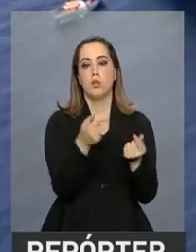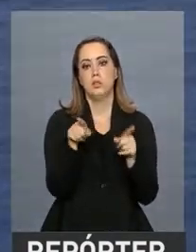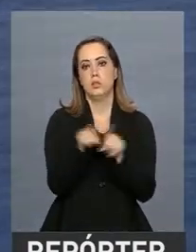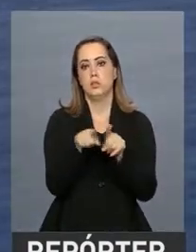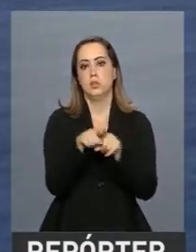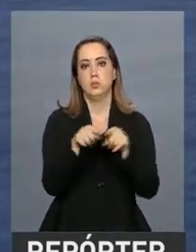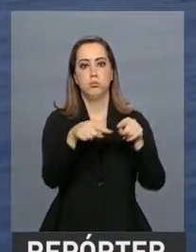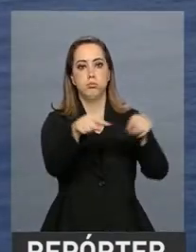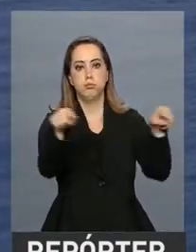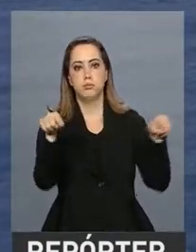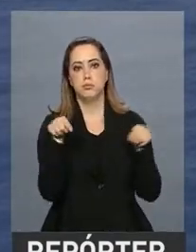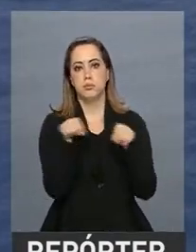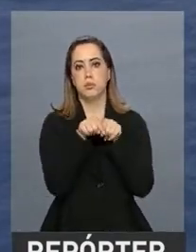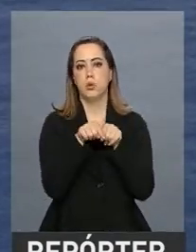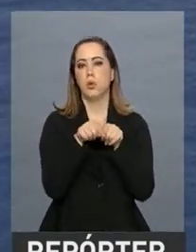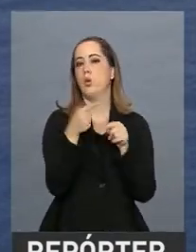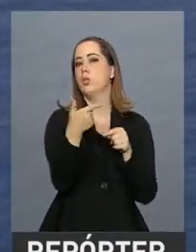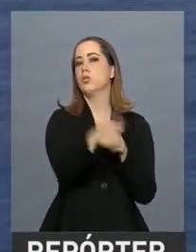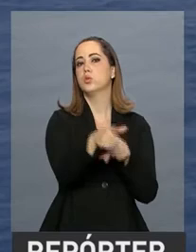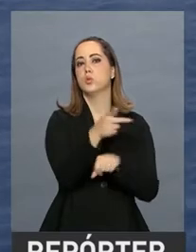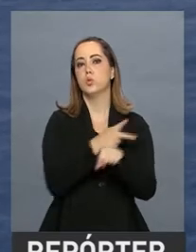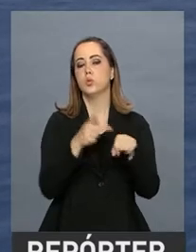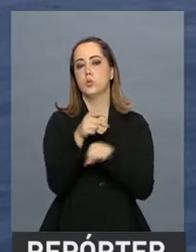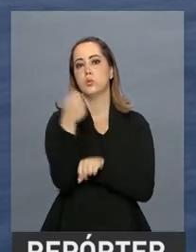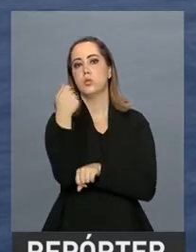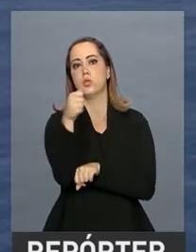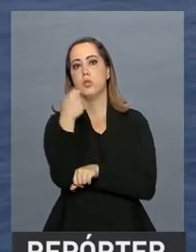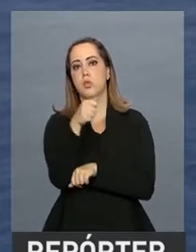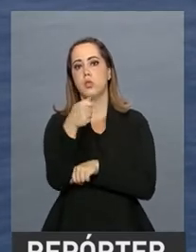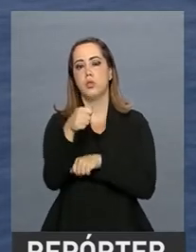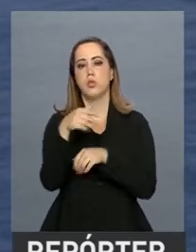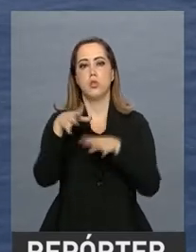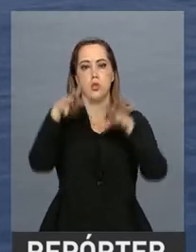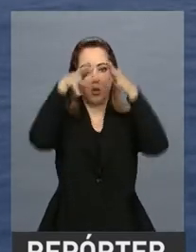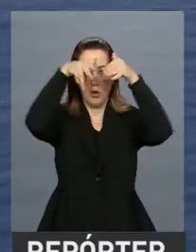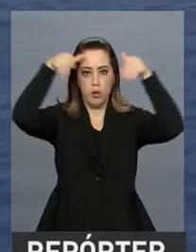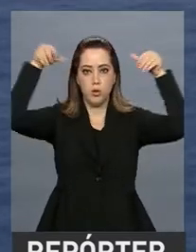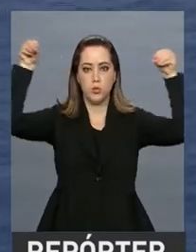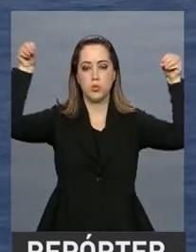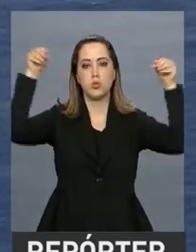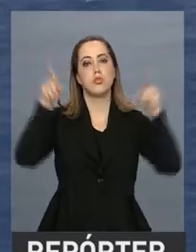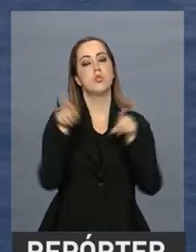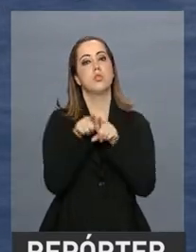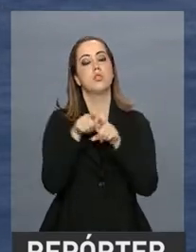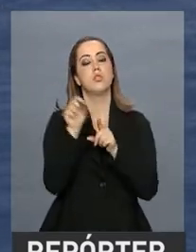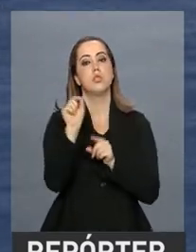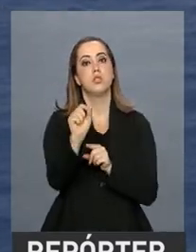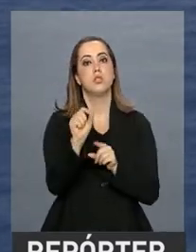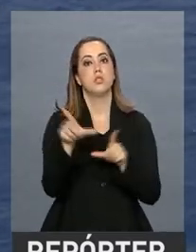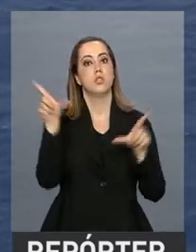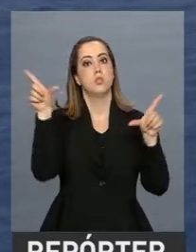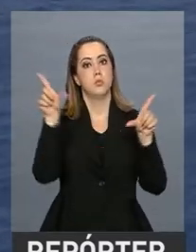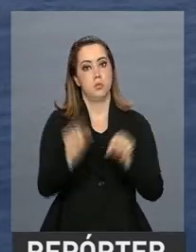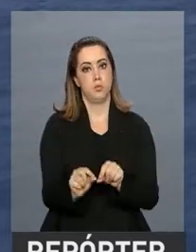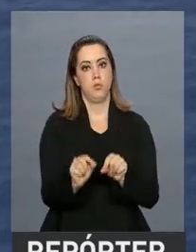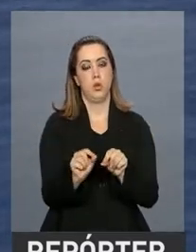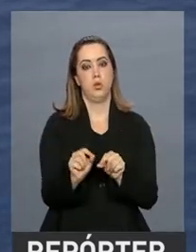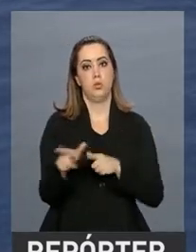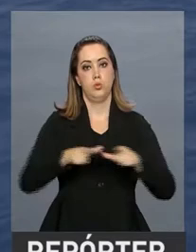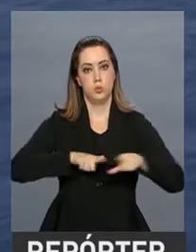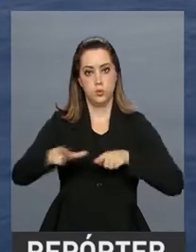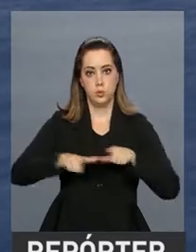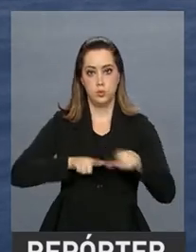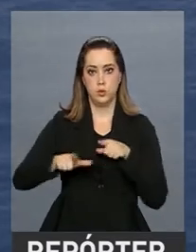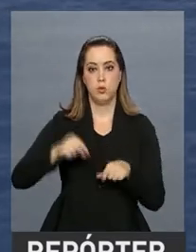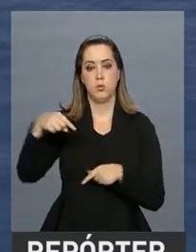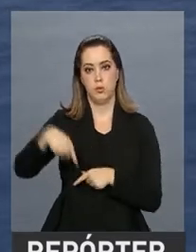refinarias na argentina e no chile e também tentando enxugar o quadro de funcionários aqui no brasil e talvez